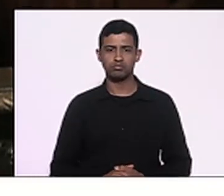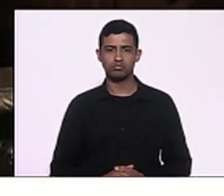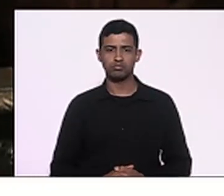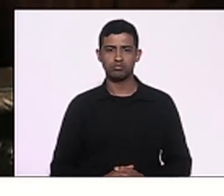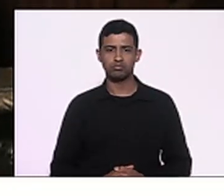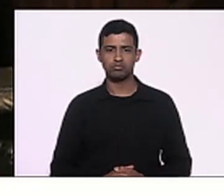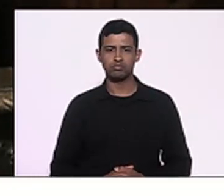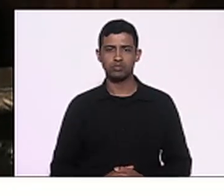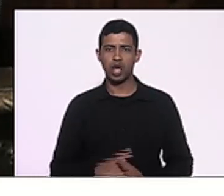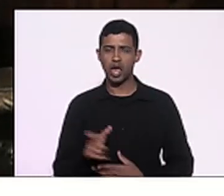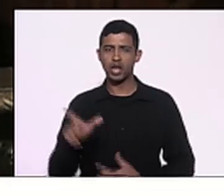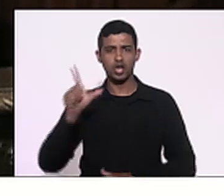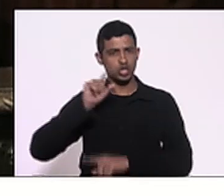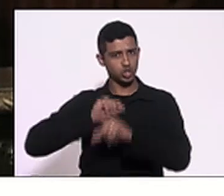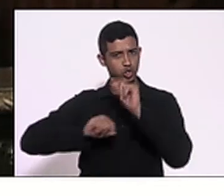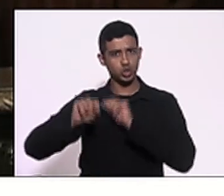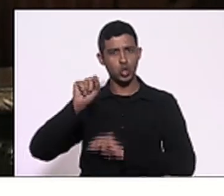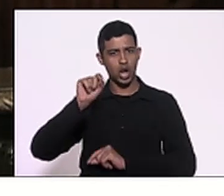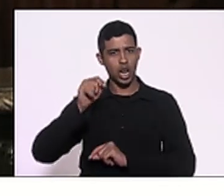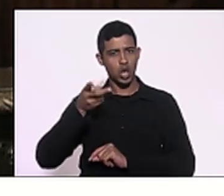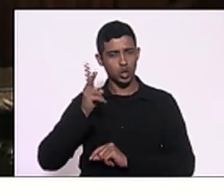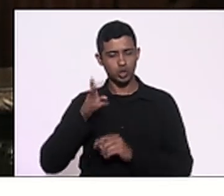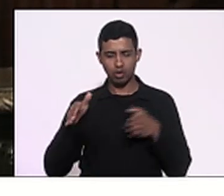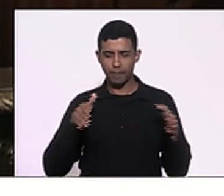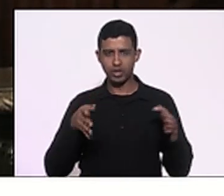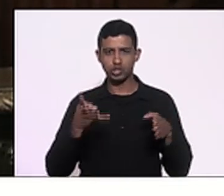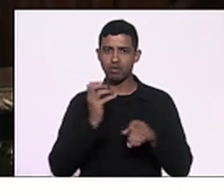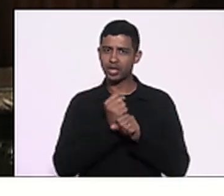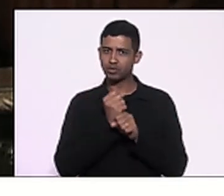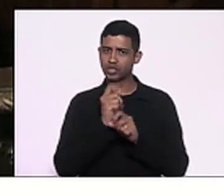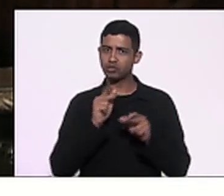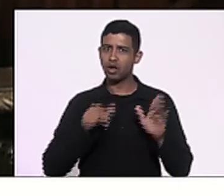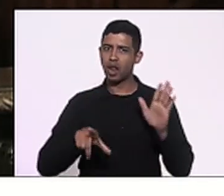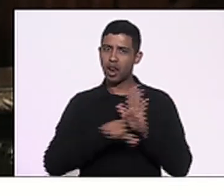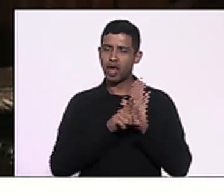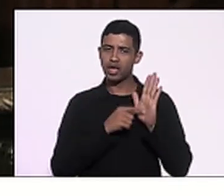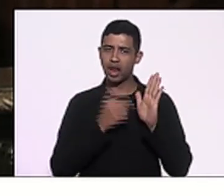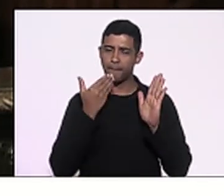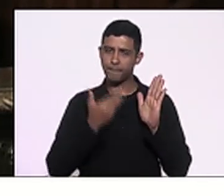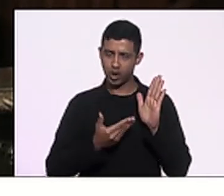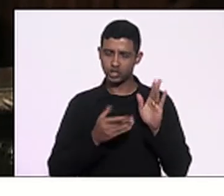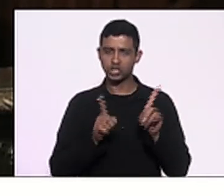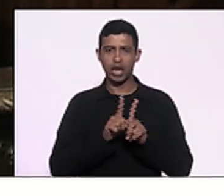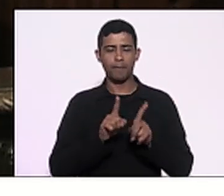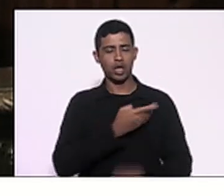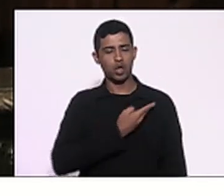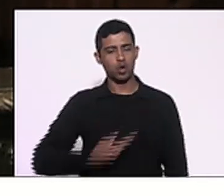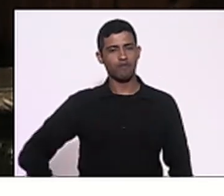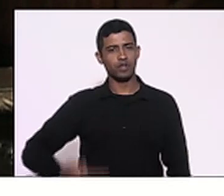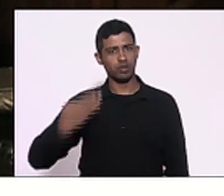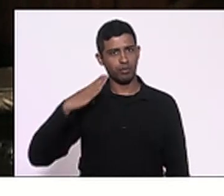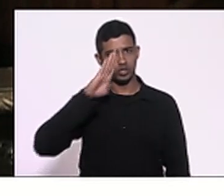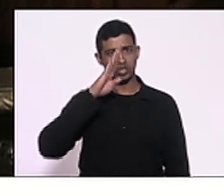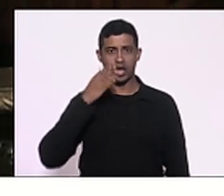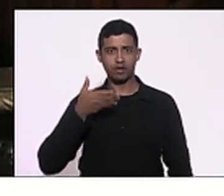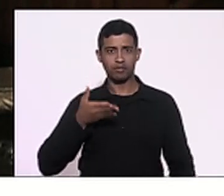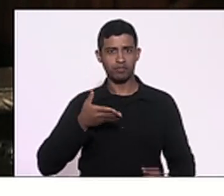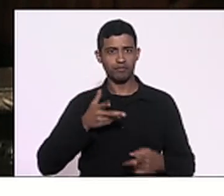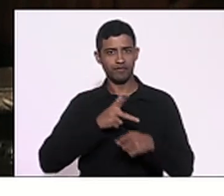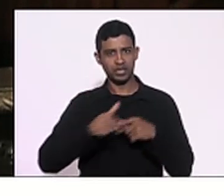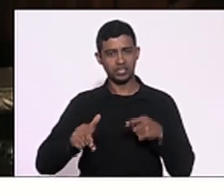balbúrdia é essa? Que balbúrdia é essa? No Ministério da Educação, isto aqui é balbúrdia. Esse